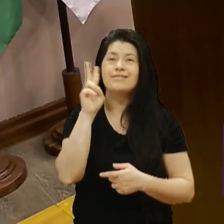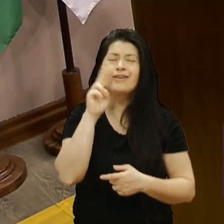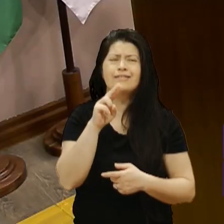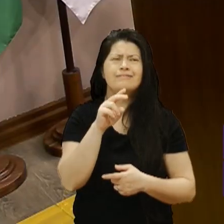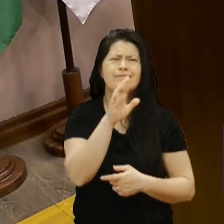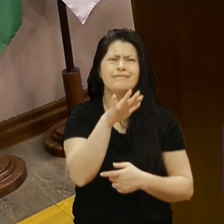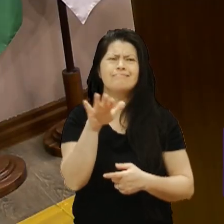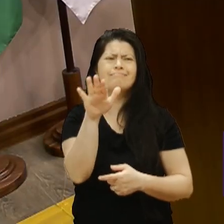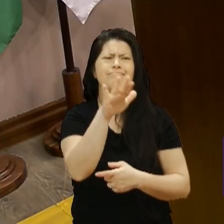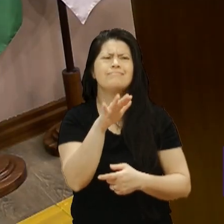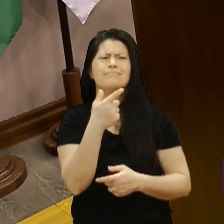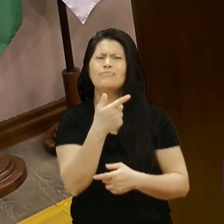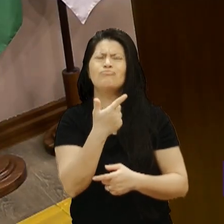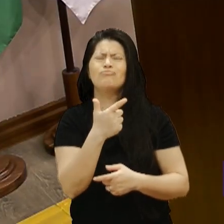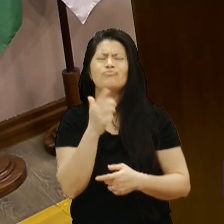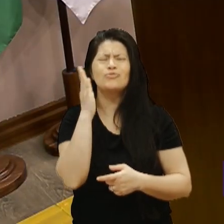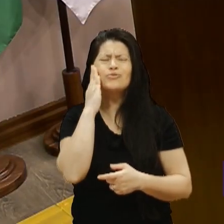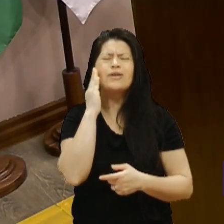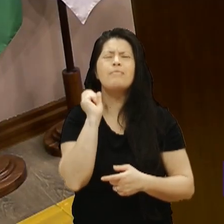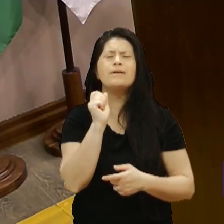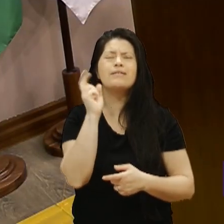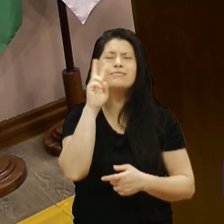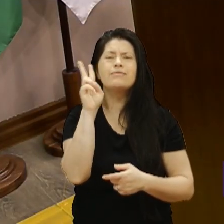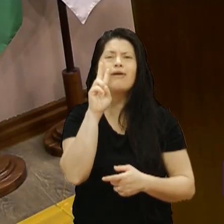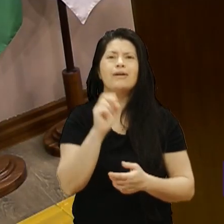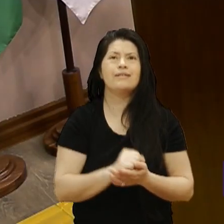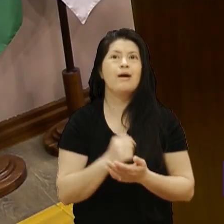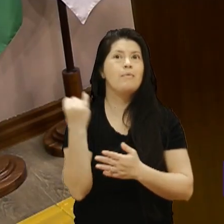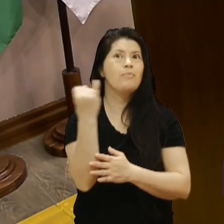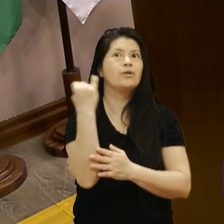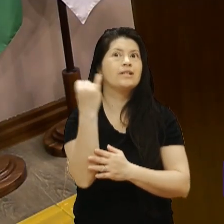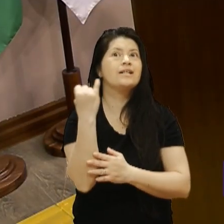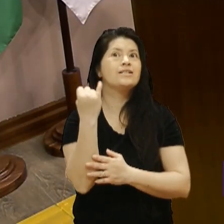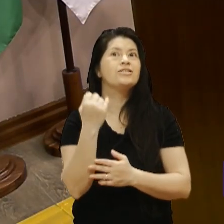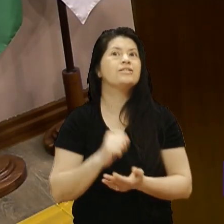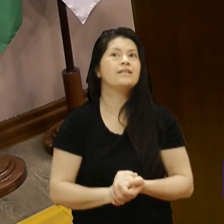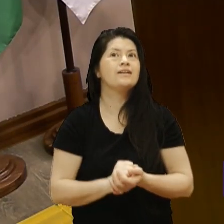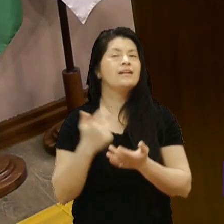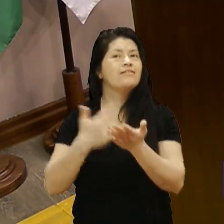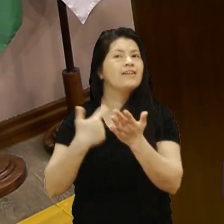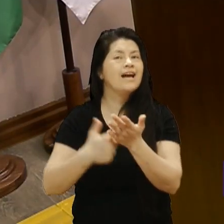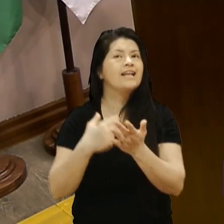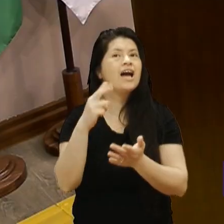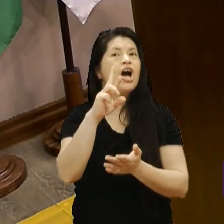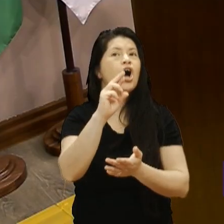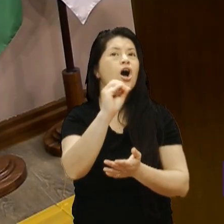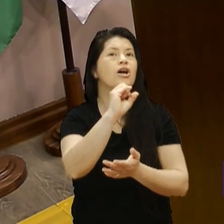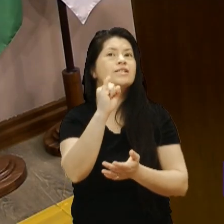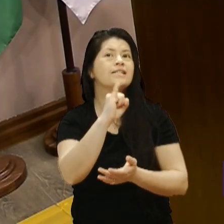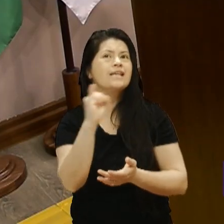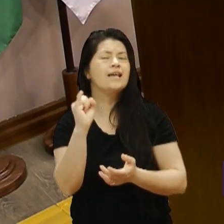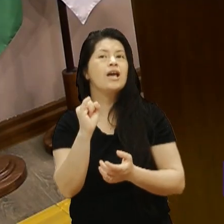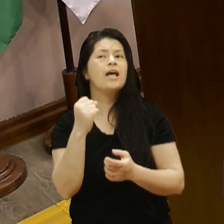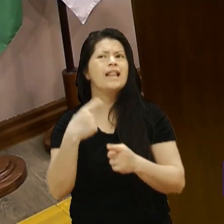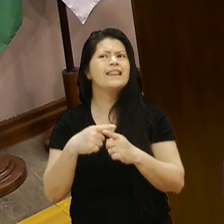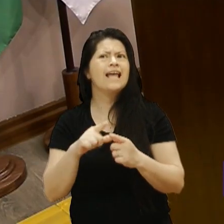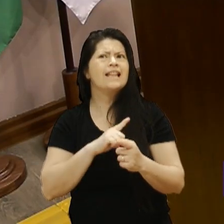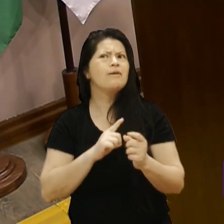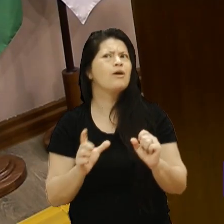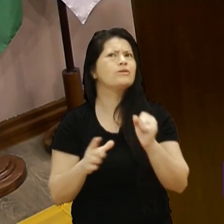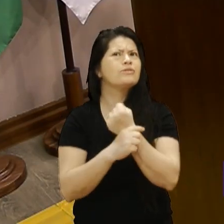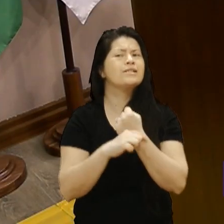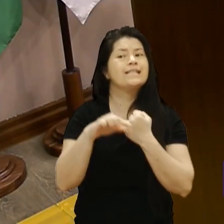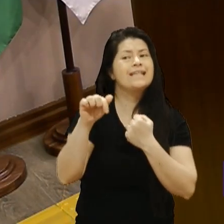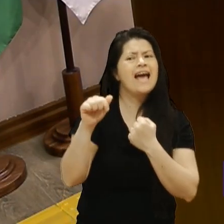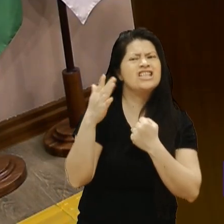não saibam, mas a importância da Livraria Rossi até na minha segurança. Porque quando eu tinha